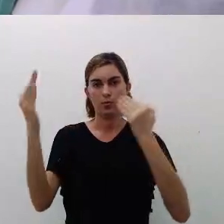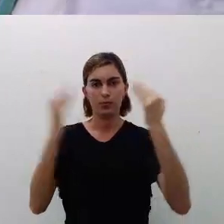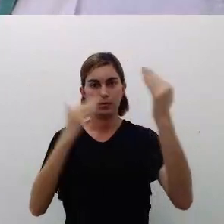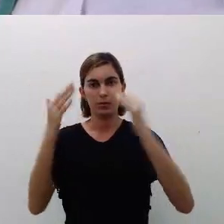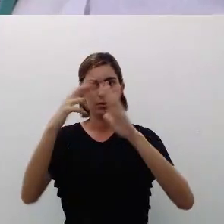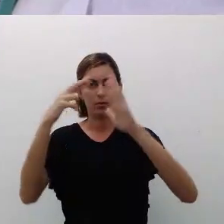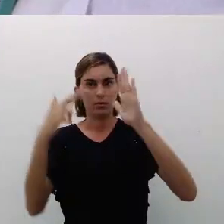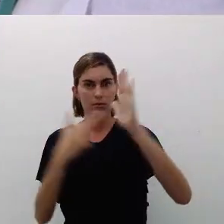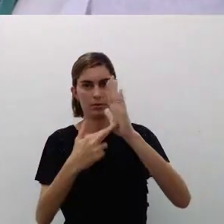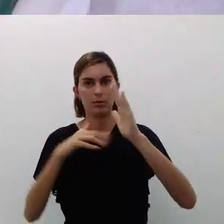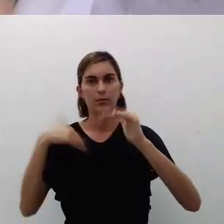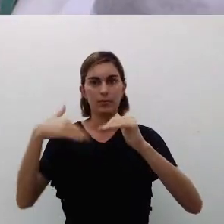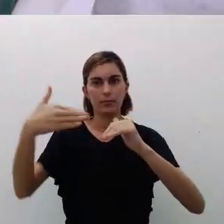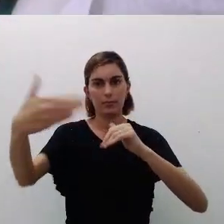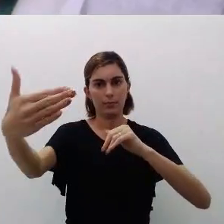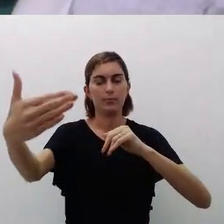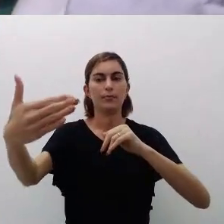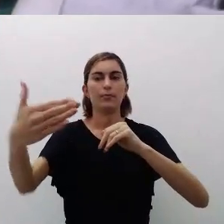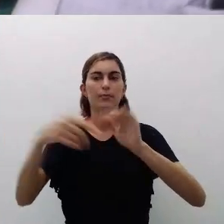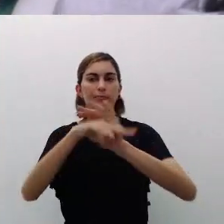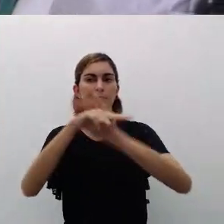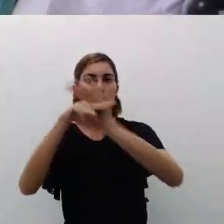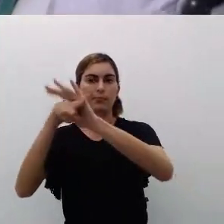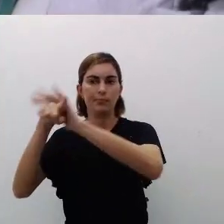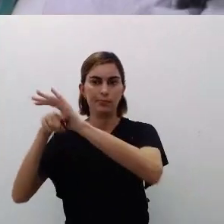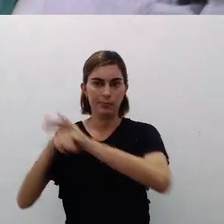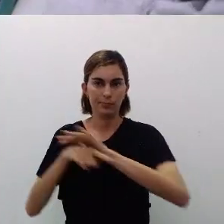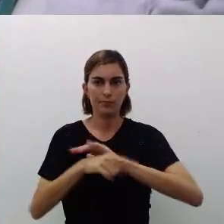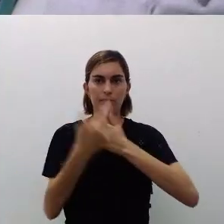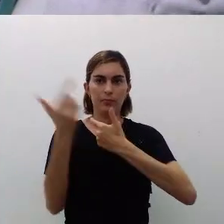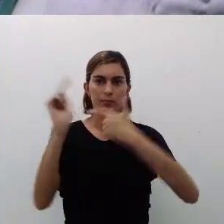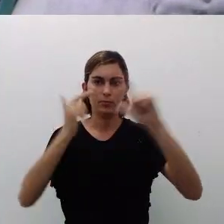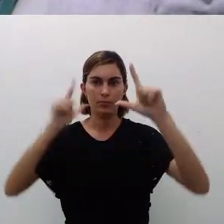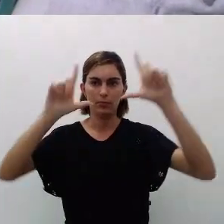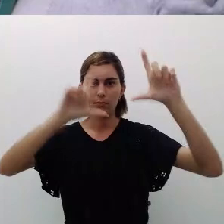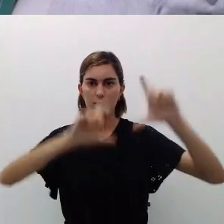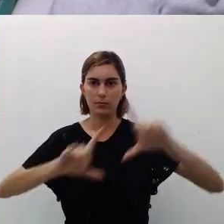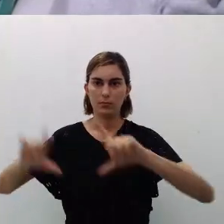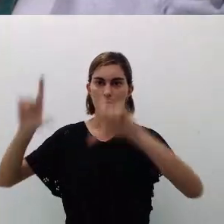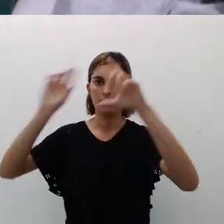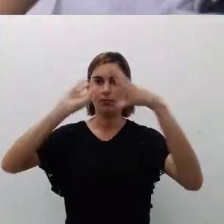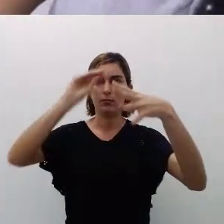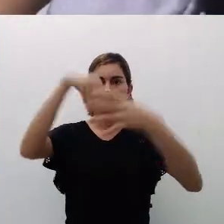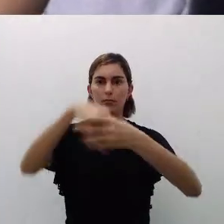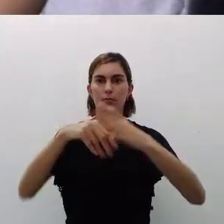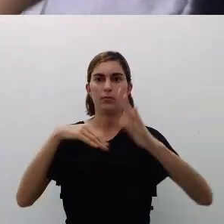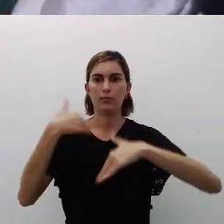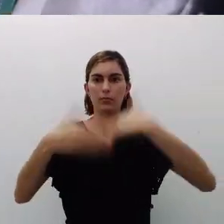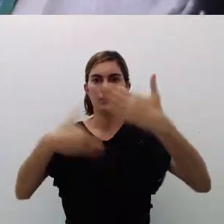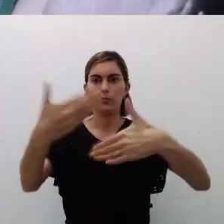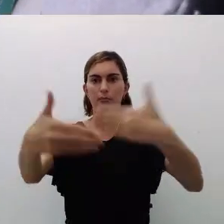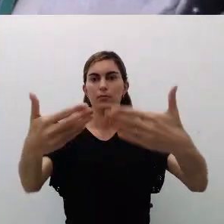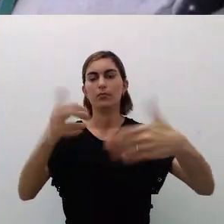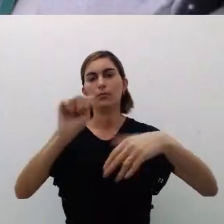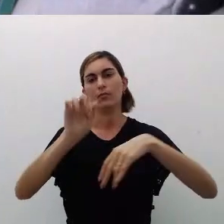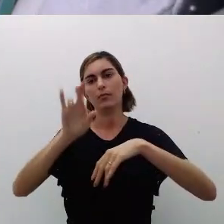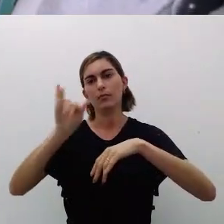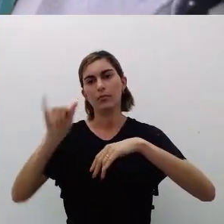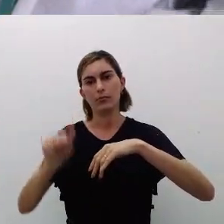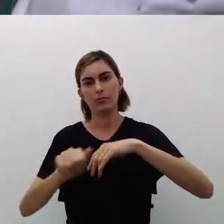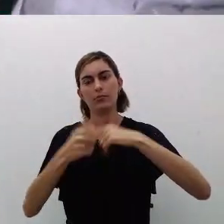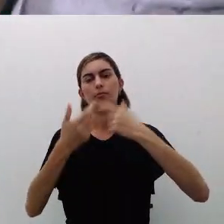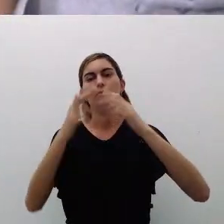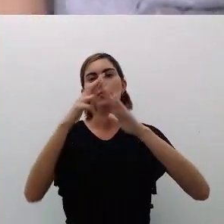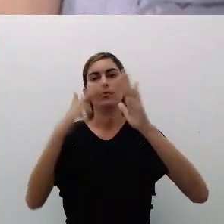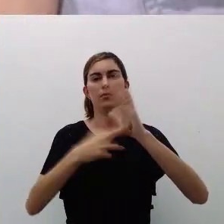proporcionalidade. Analisando outras imagens dentro das proporções áurea e da regra dos